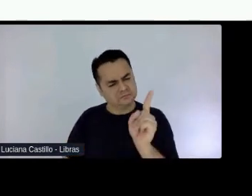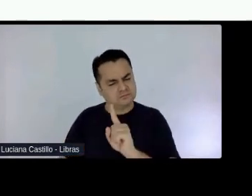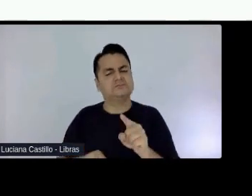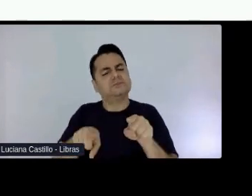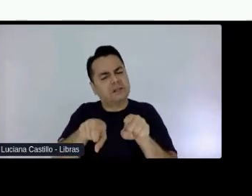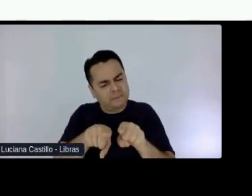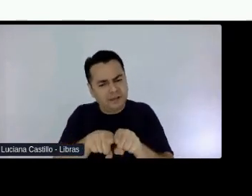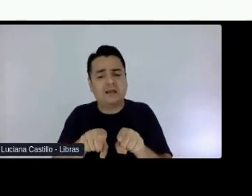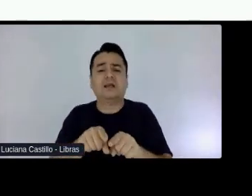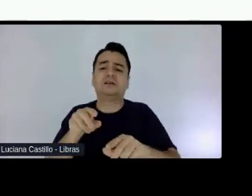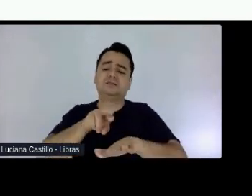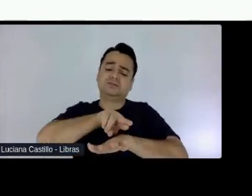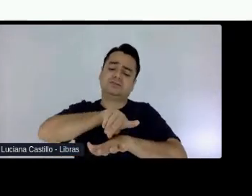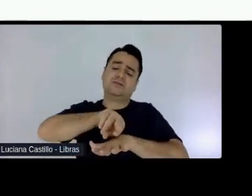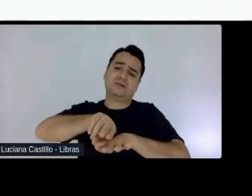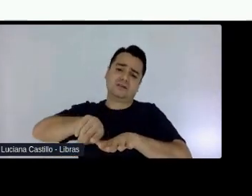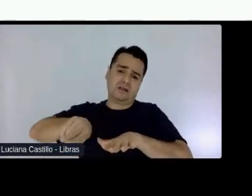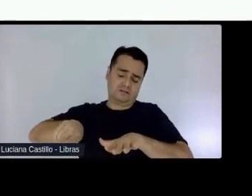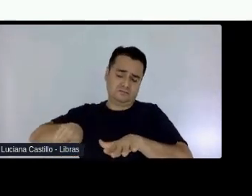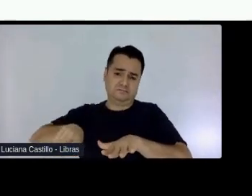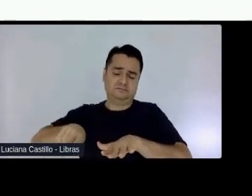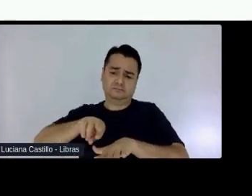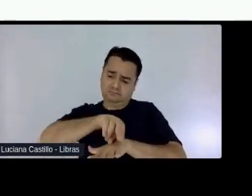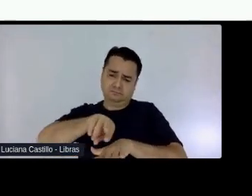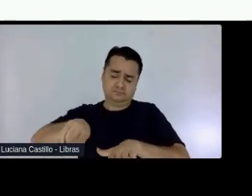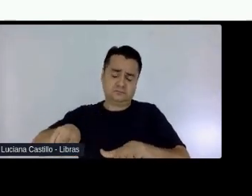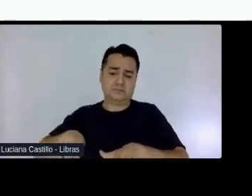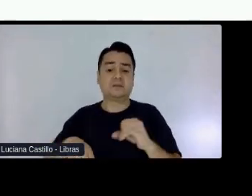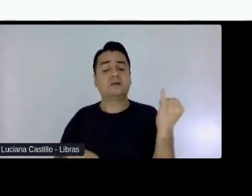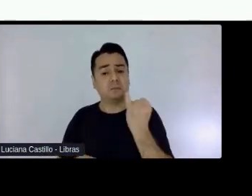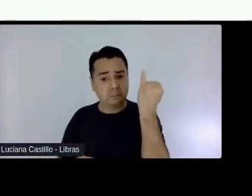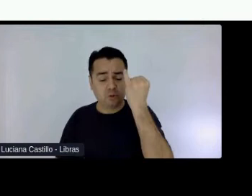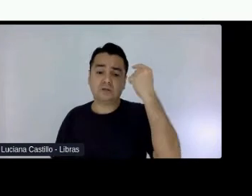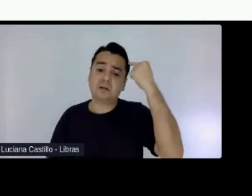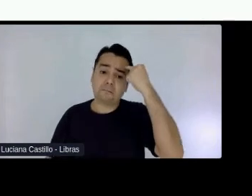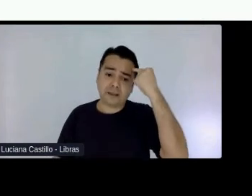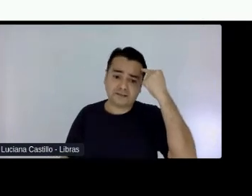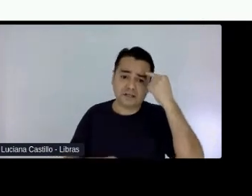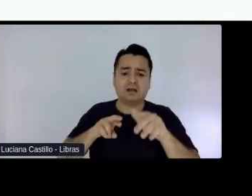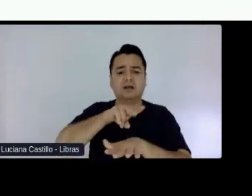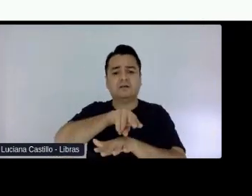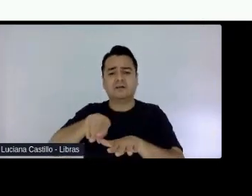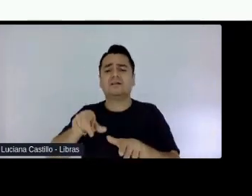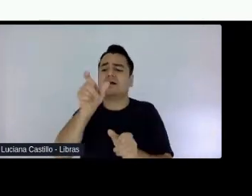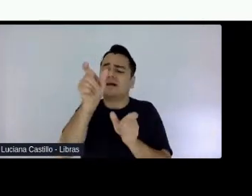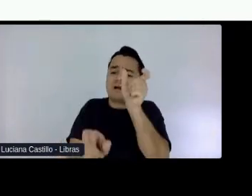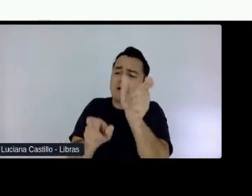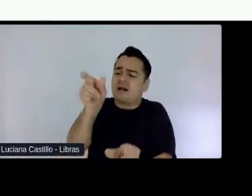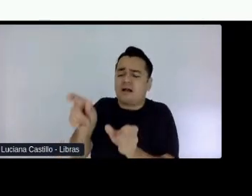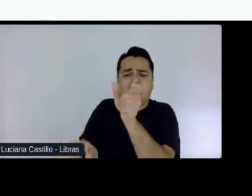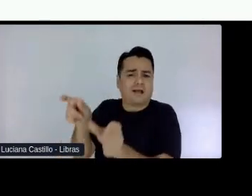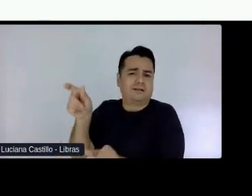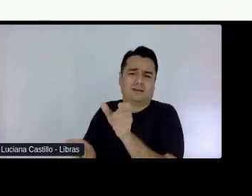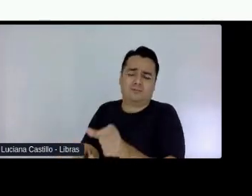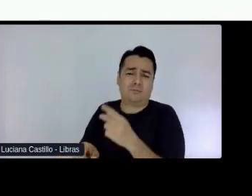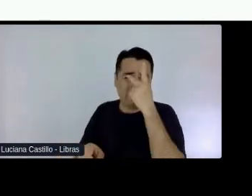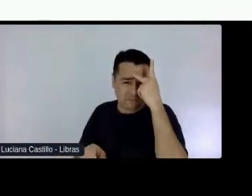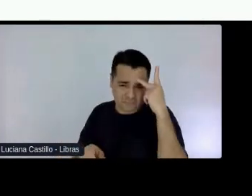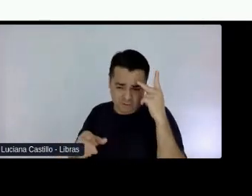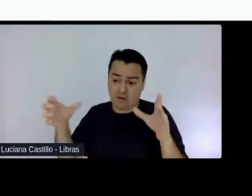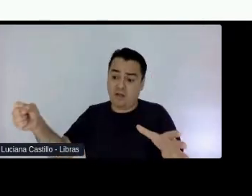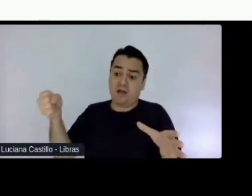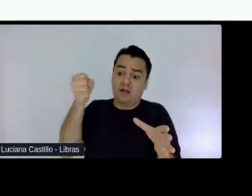à diversidade, né? E é muito importante a gente pensar na individualidade de cada pessoa quando nós